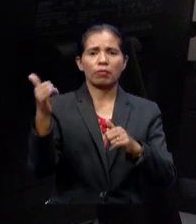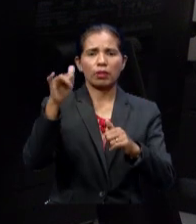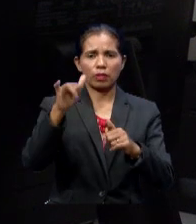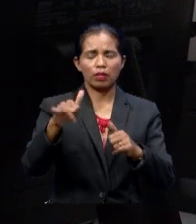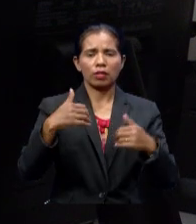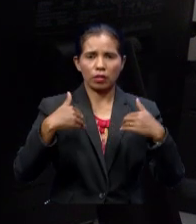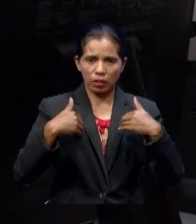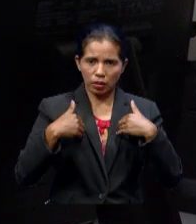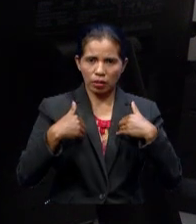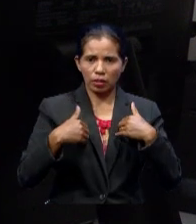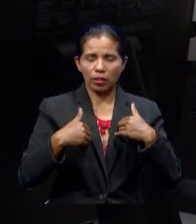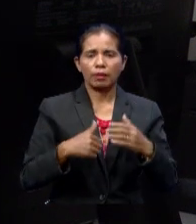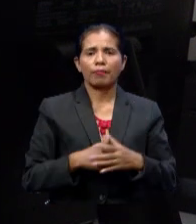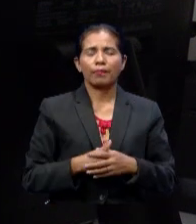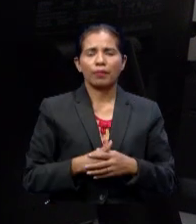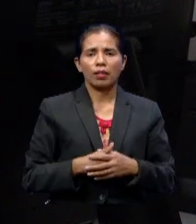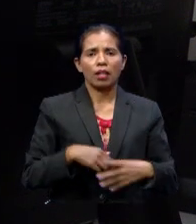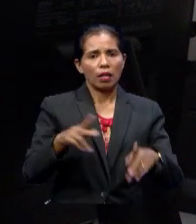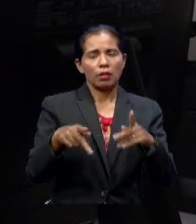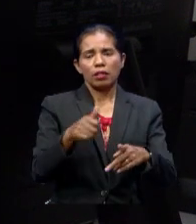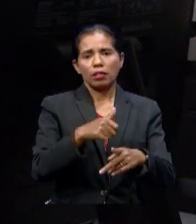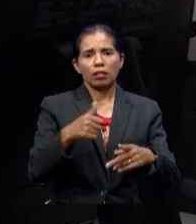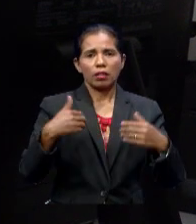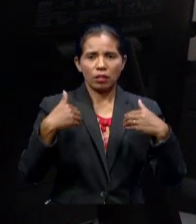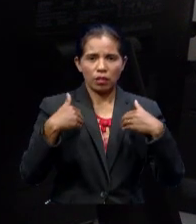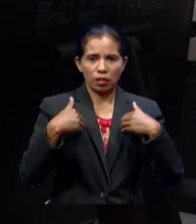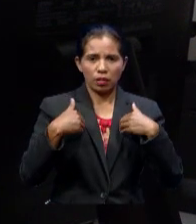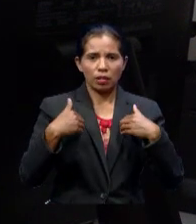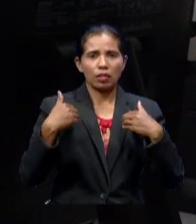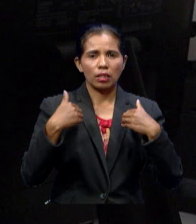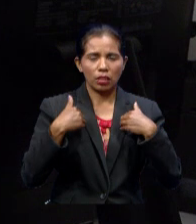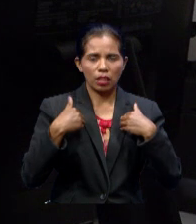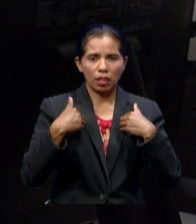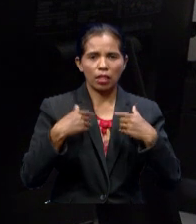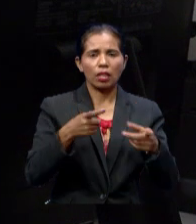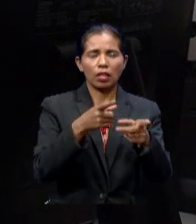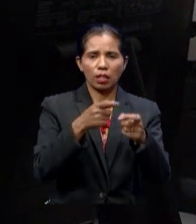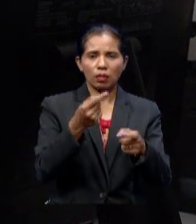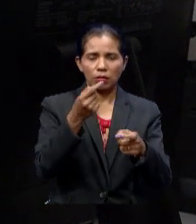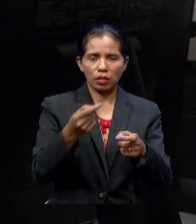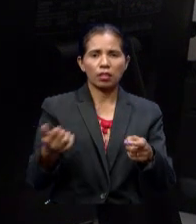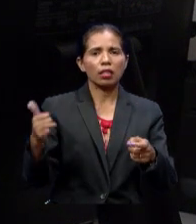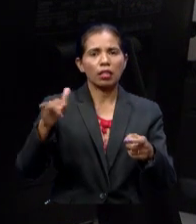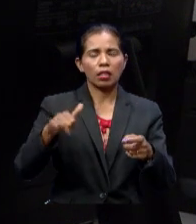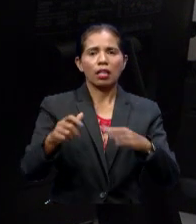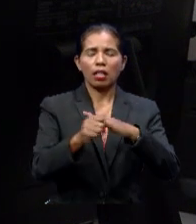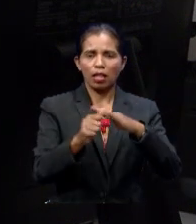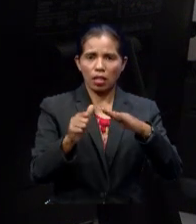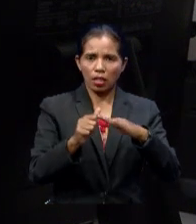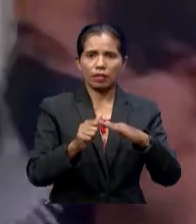iya balu nebe ma hanesang iya hela bala musan iya ser ni yang ain oidal ruih ser ni